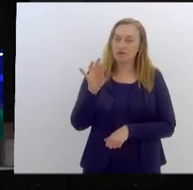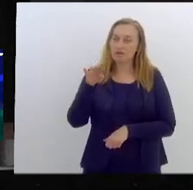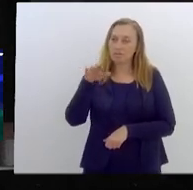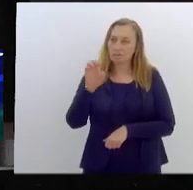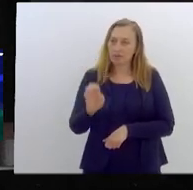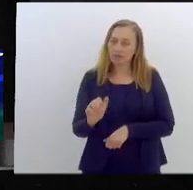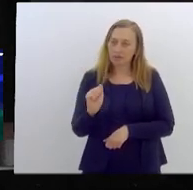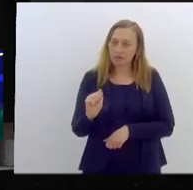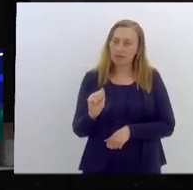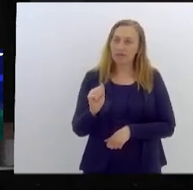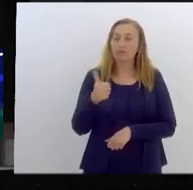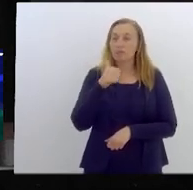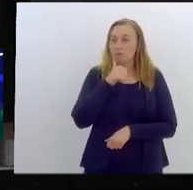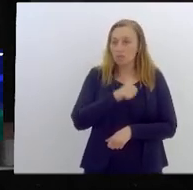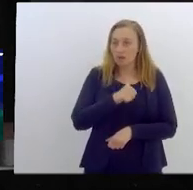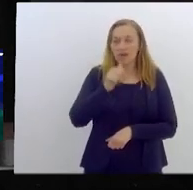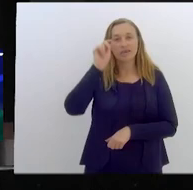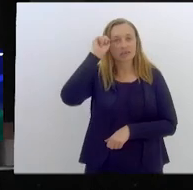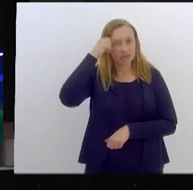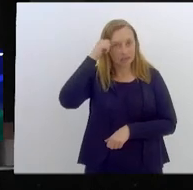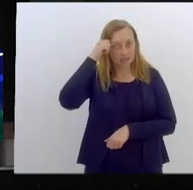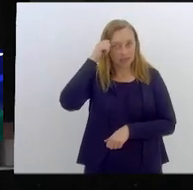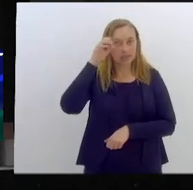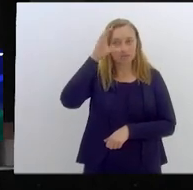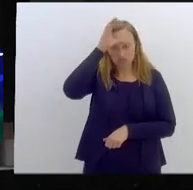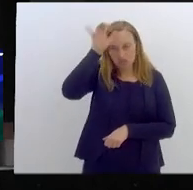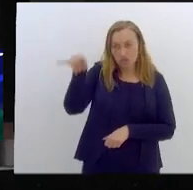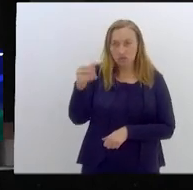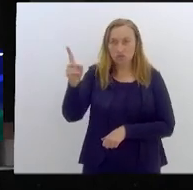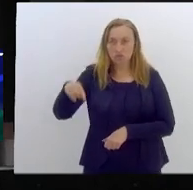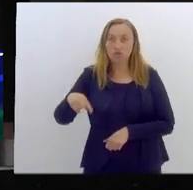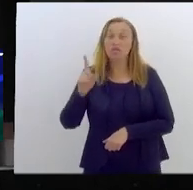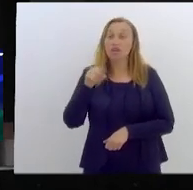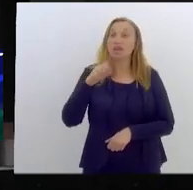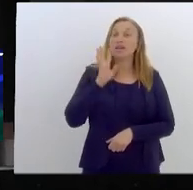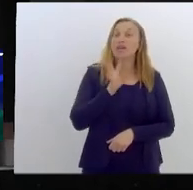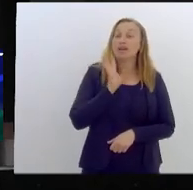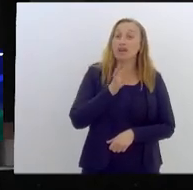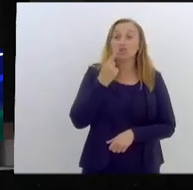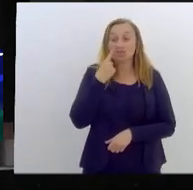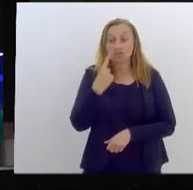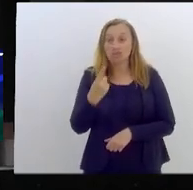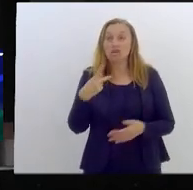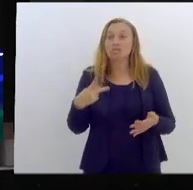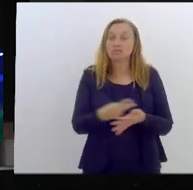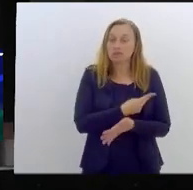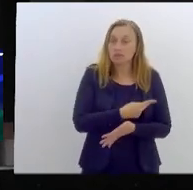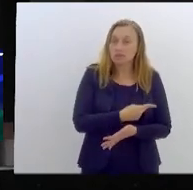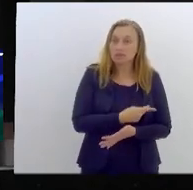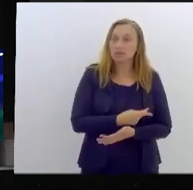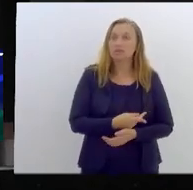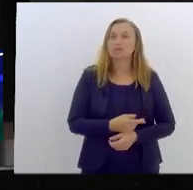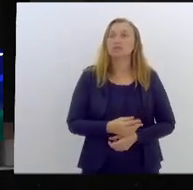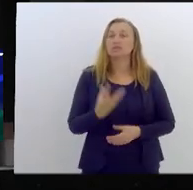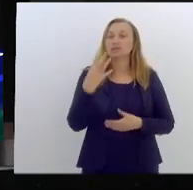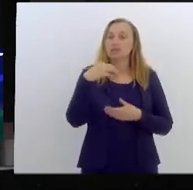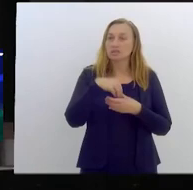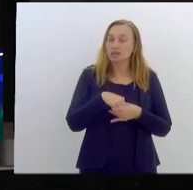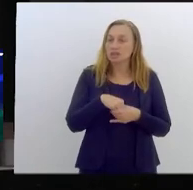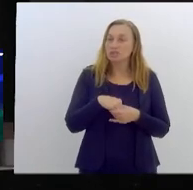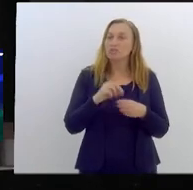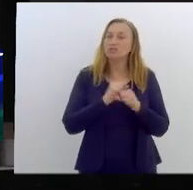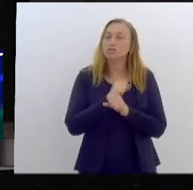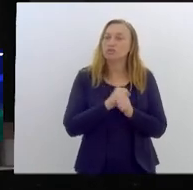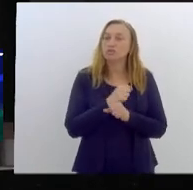mas também uma mulher negra. E isso é muito bacana da gente ver acontecer, né? Dentro de um ano